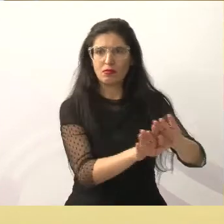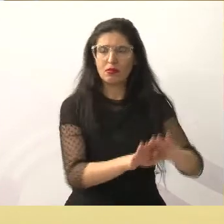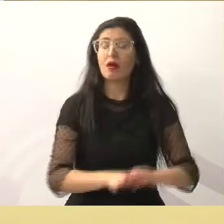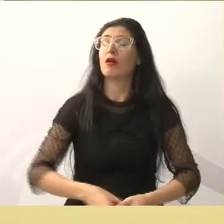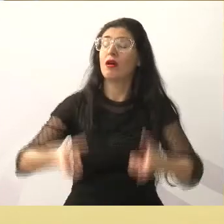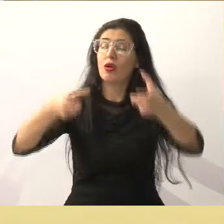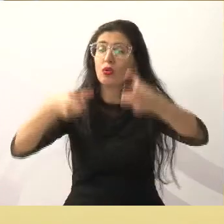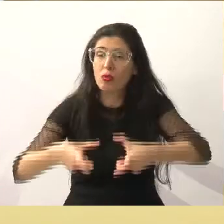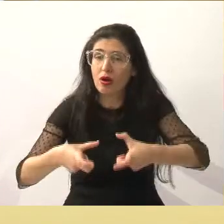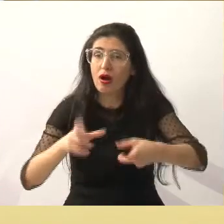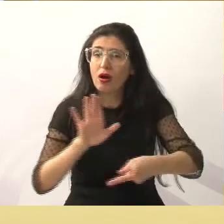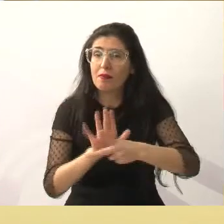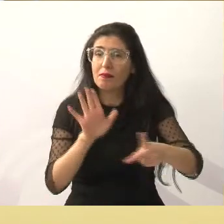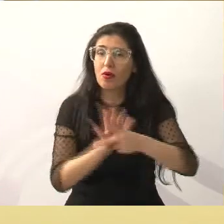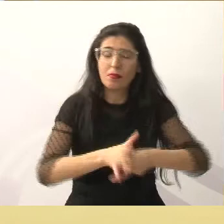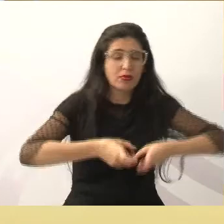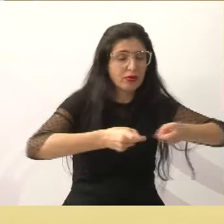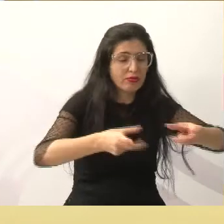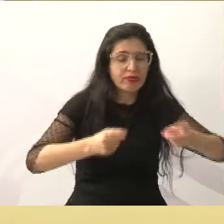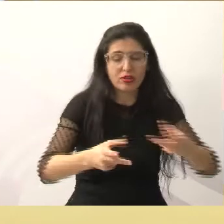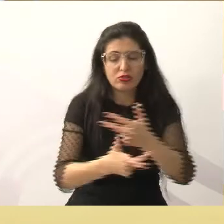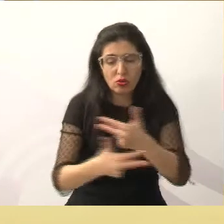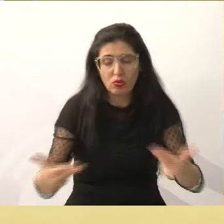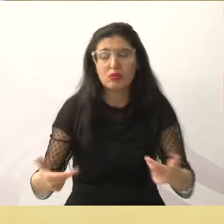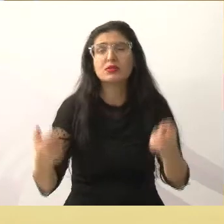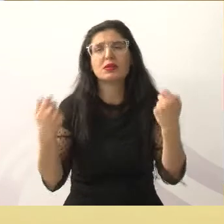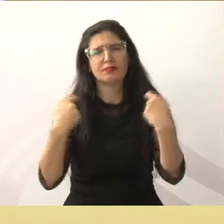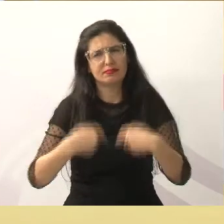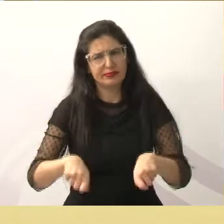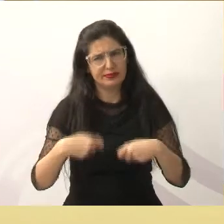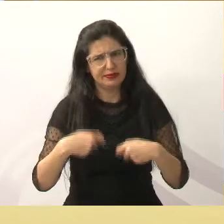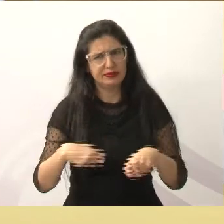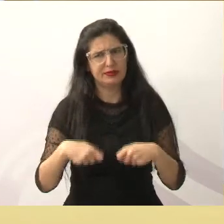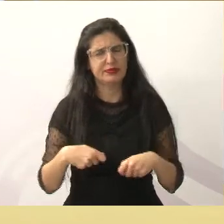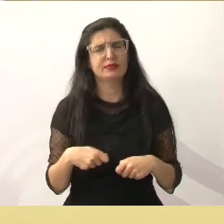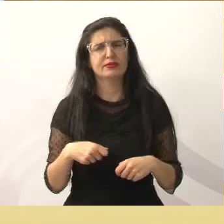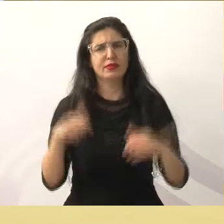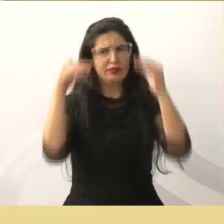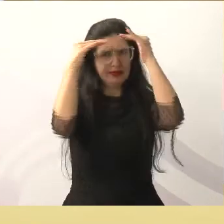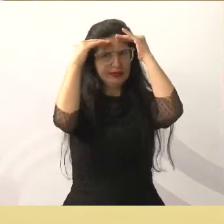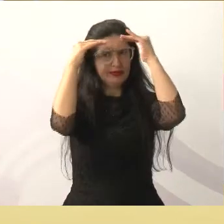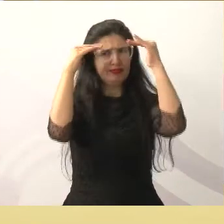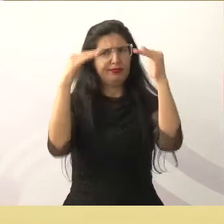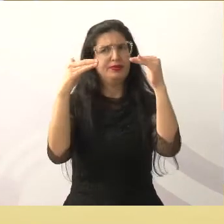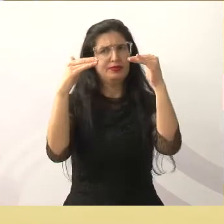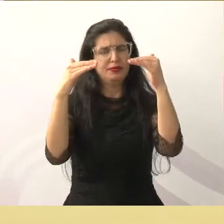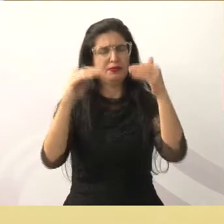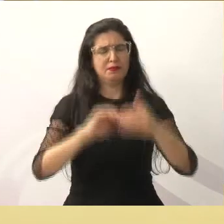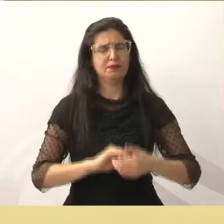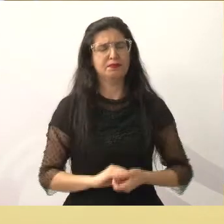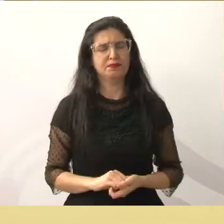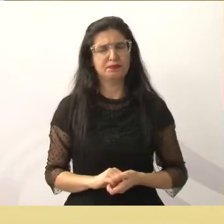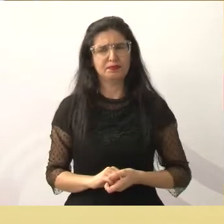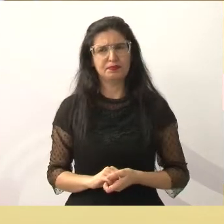casa. Então, tem que se pensar numa forma de ser mais,